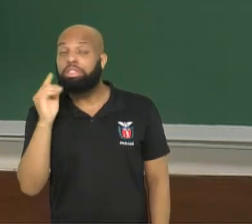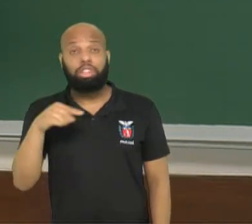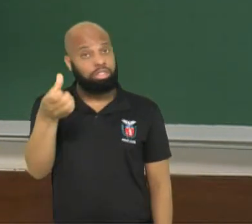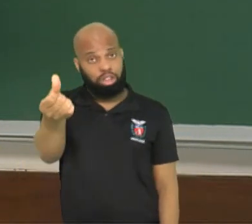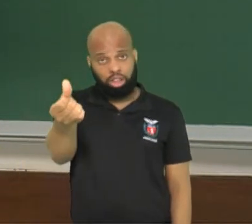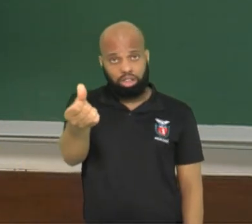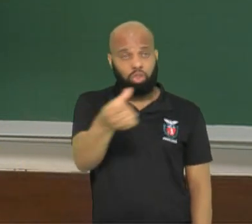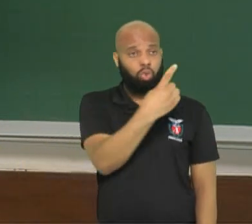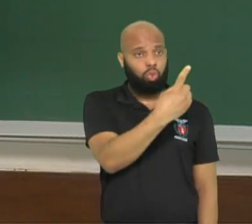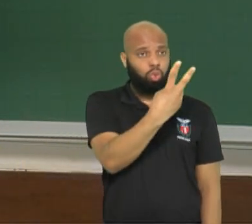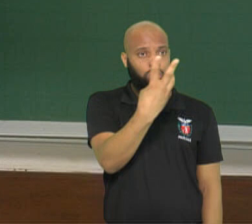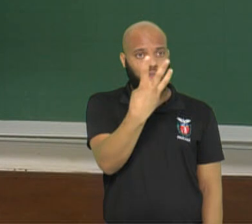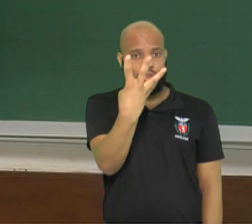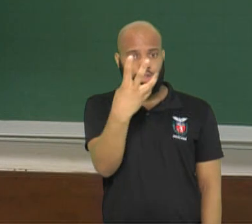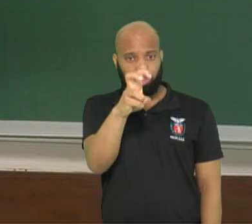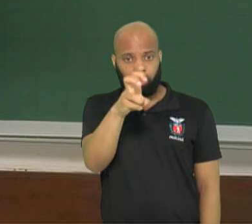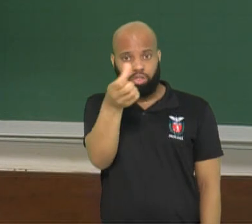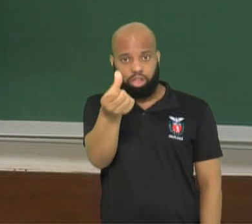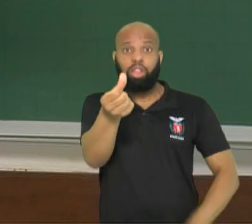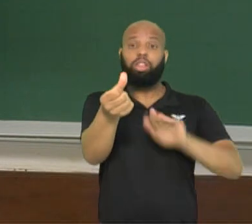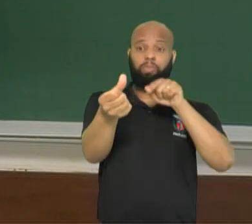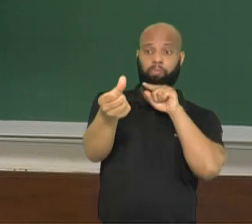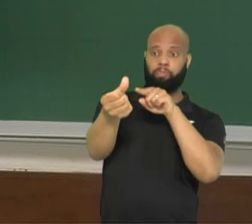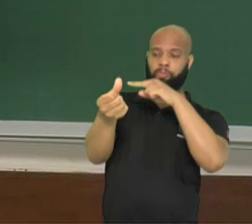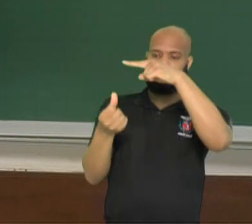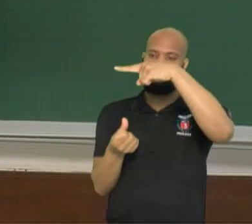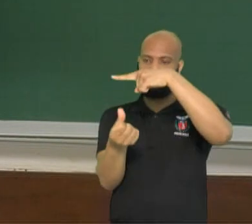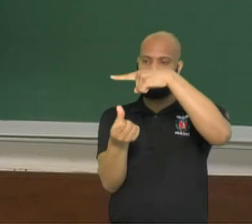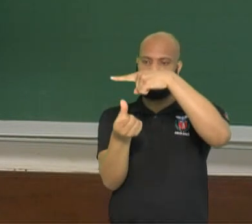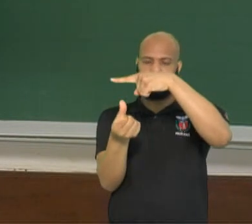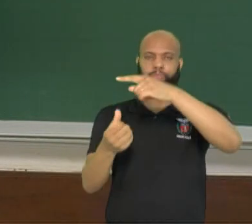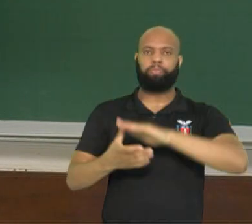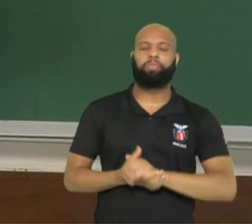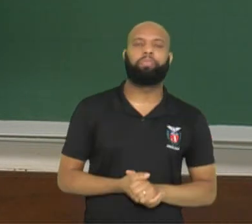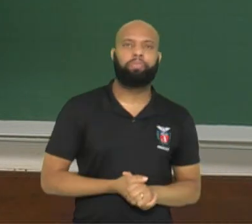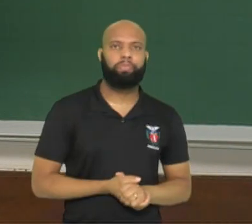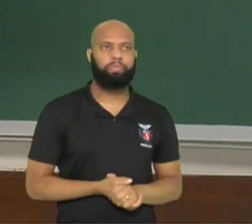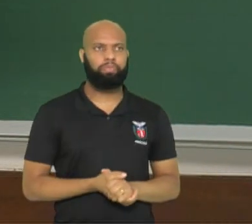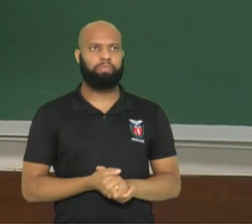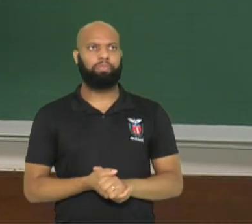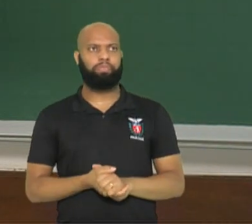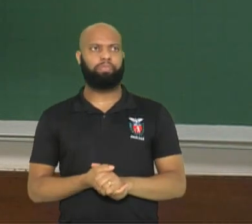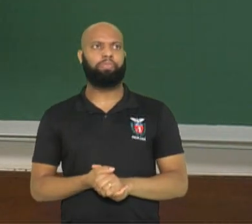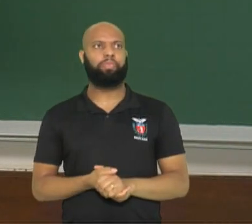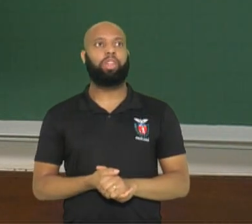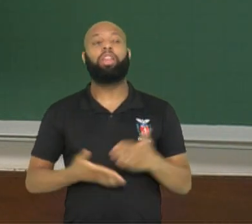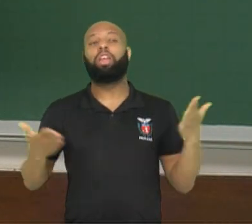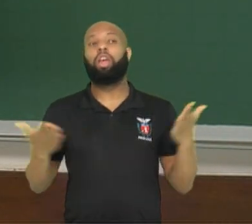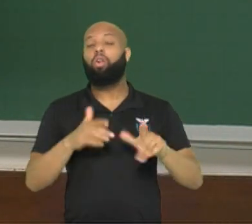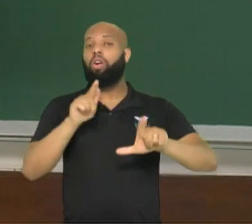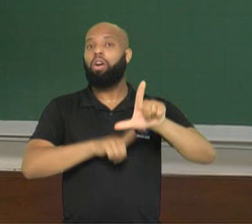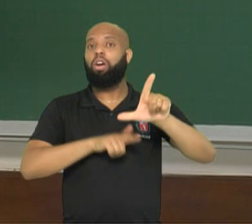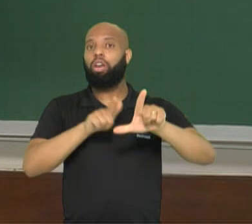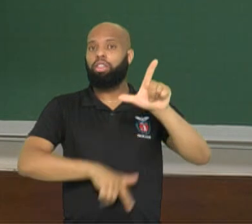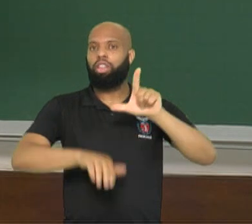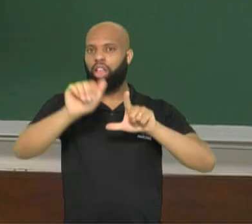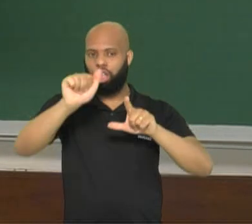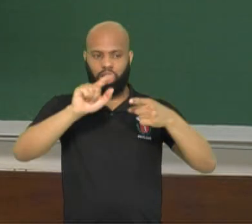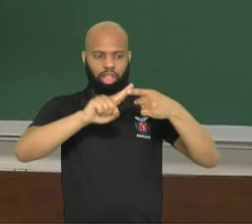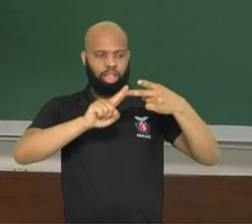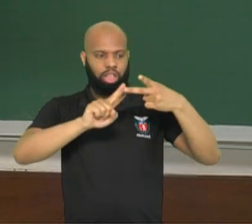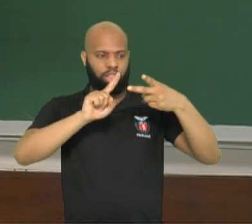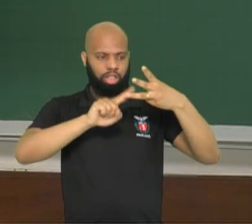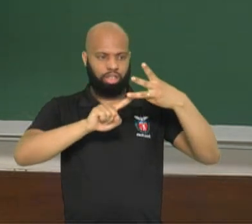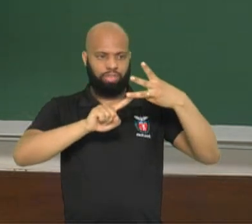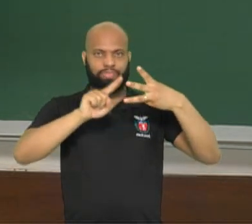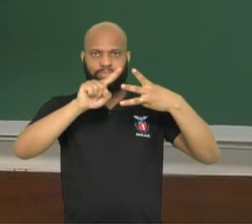6. Então, 6 é o número de experimentos totais, ok? Essa letra A, B e C são os